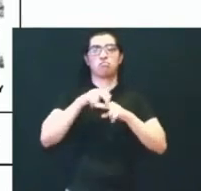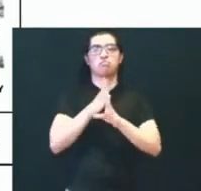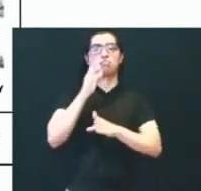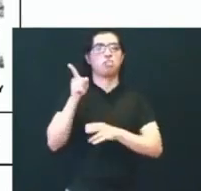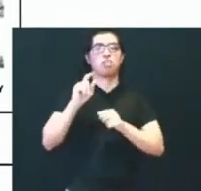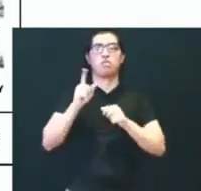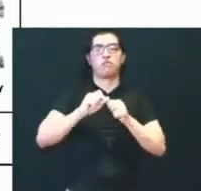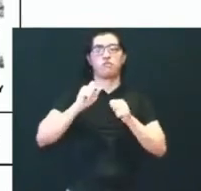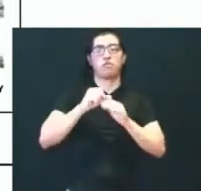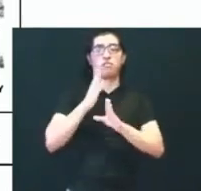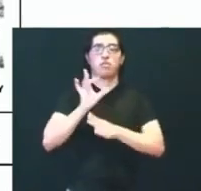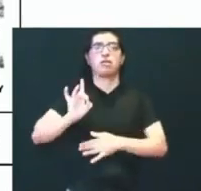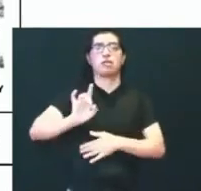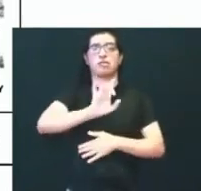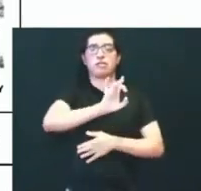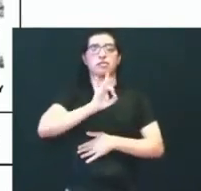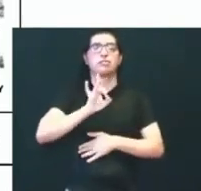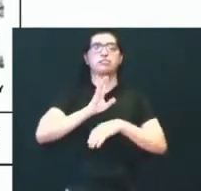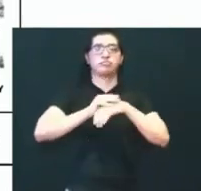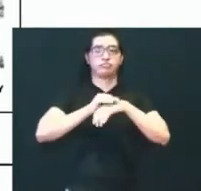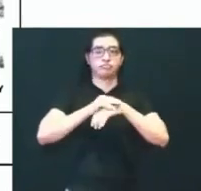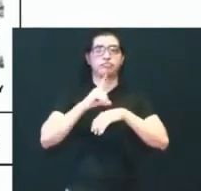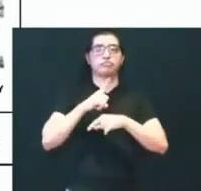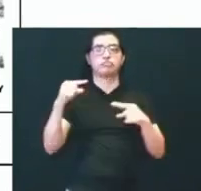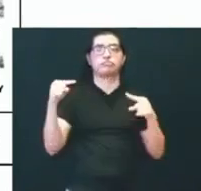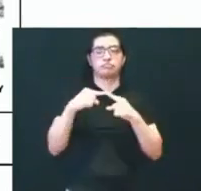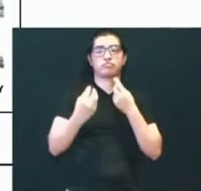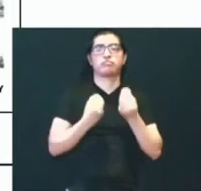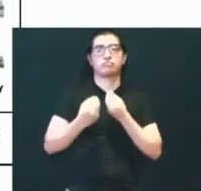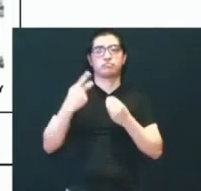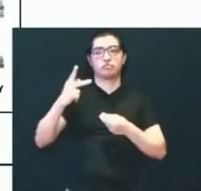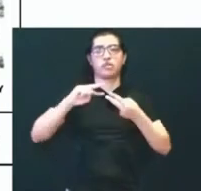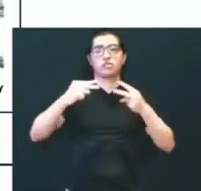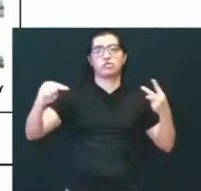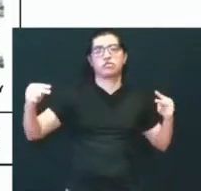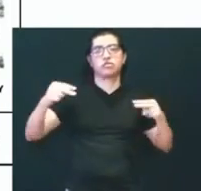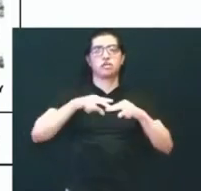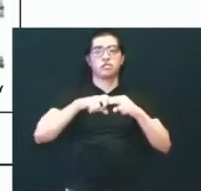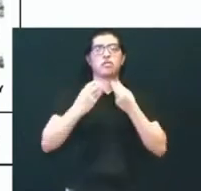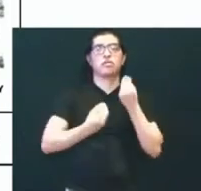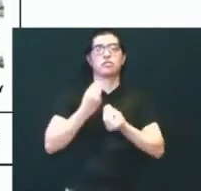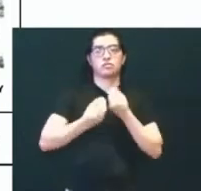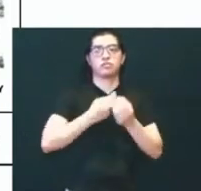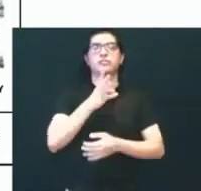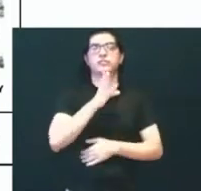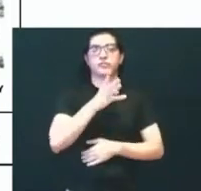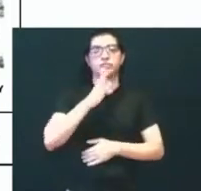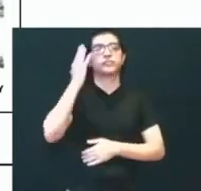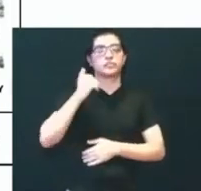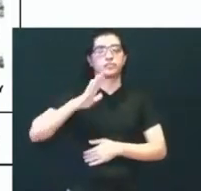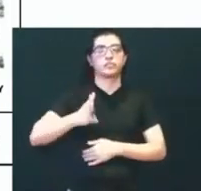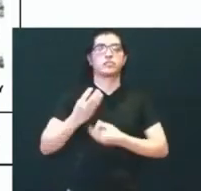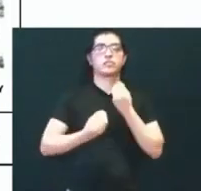cada uma dessas doenças tem uma assinatura genética. E essa assinatura genética, sendo conhecida, ela pode